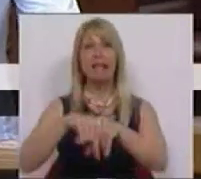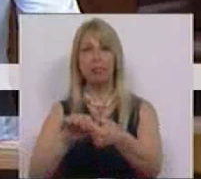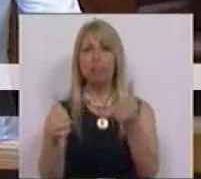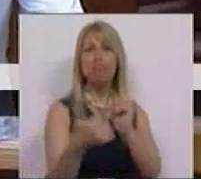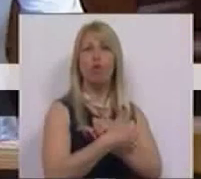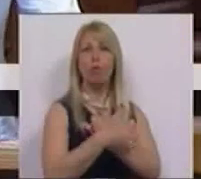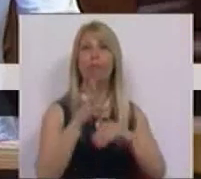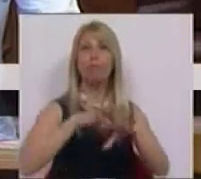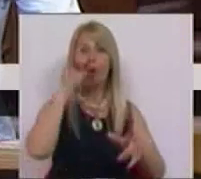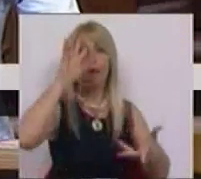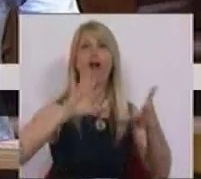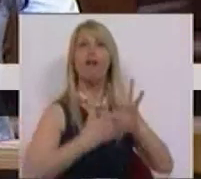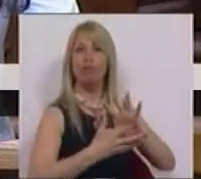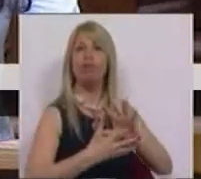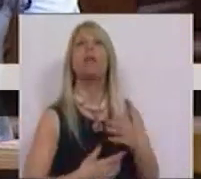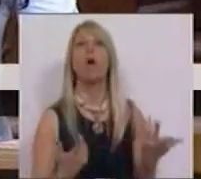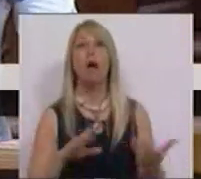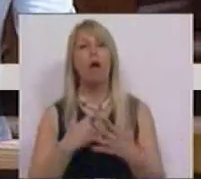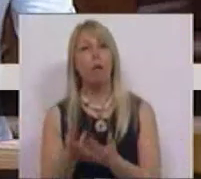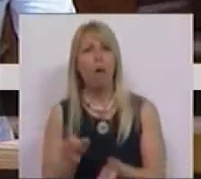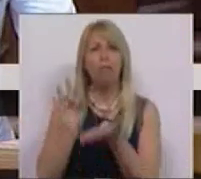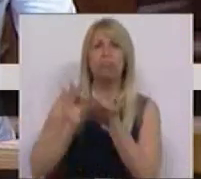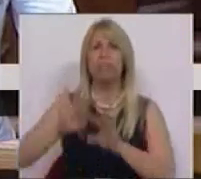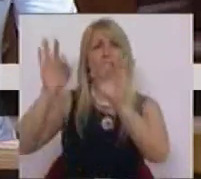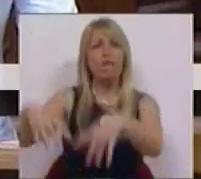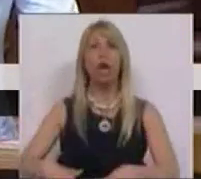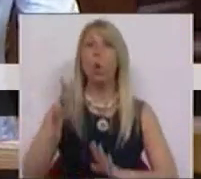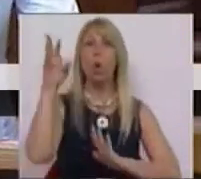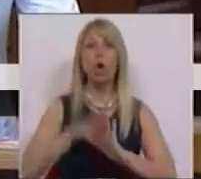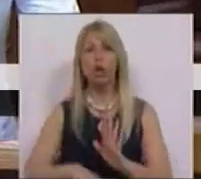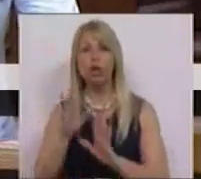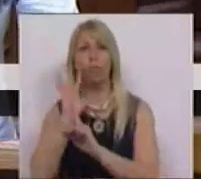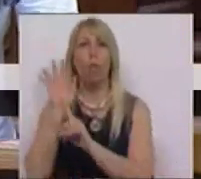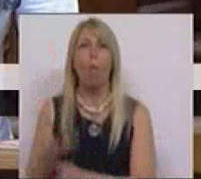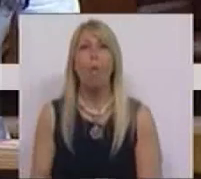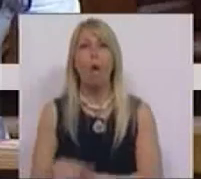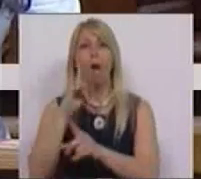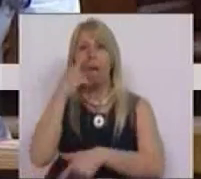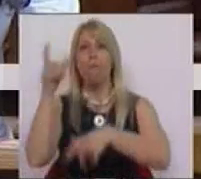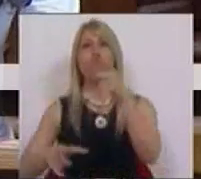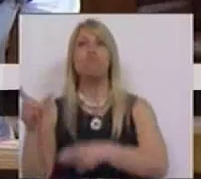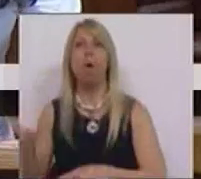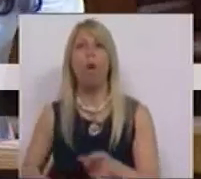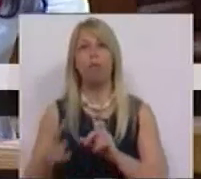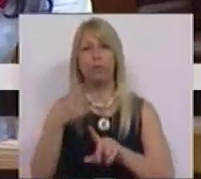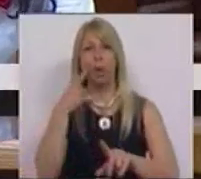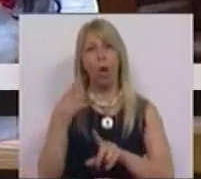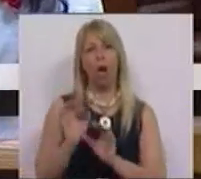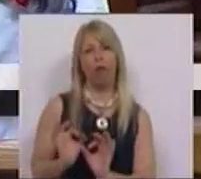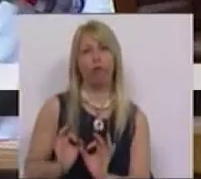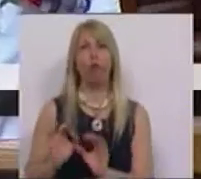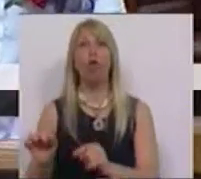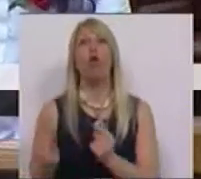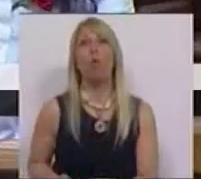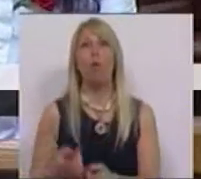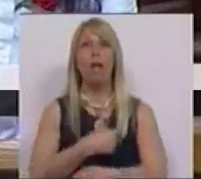a Revolução. Ela venceu um regime que subjugava os povos colonizados, que protegia afilhados, promovia torcionários e distribuía